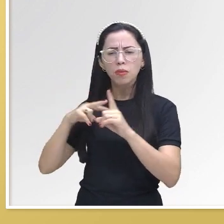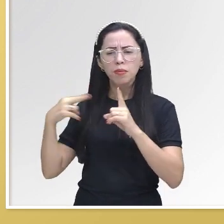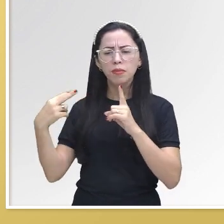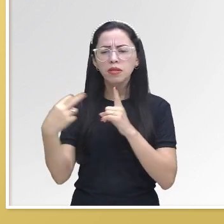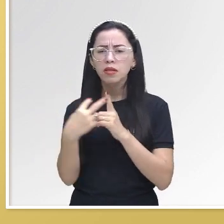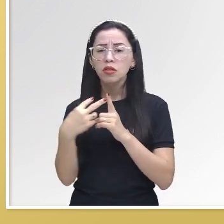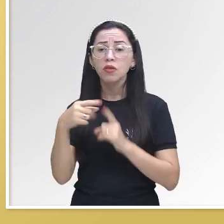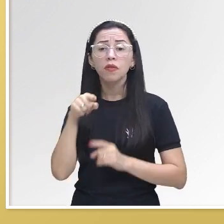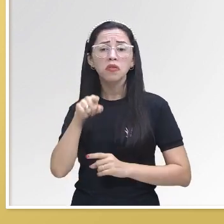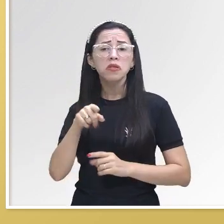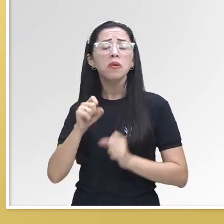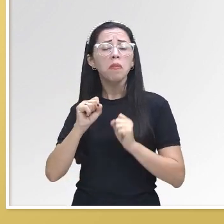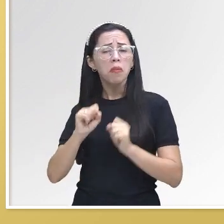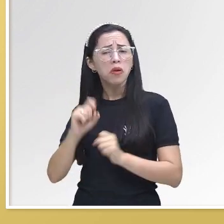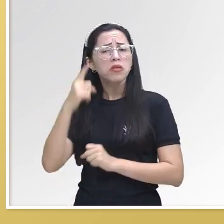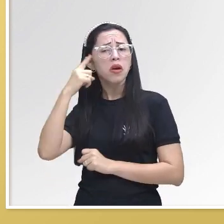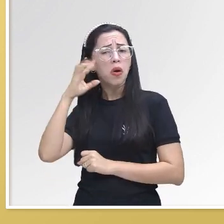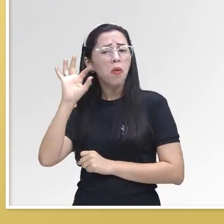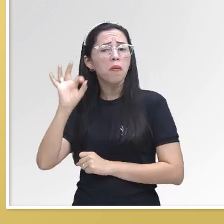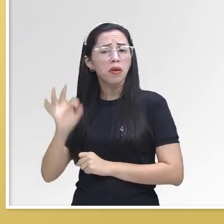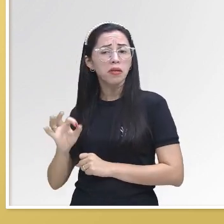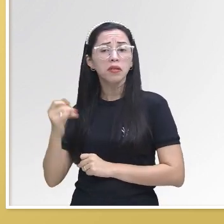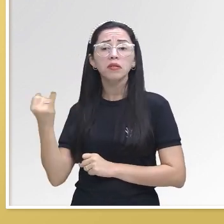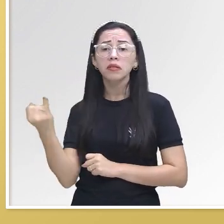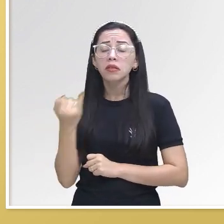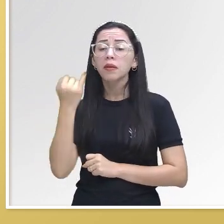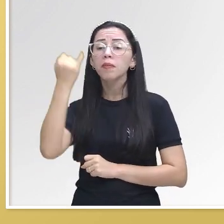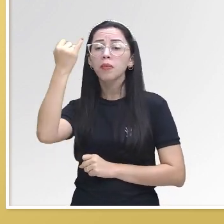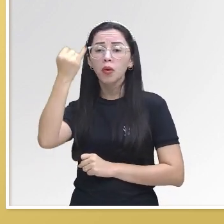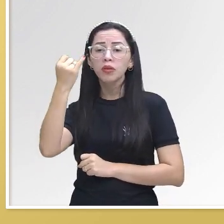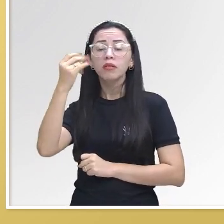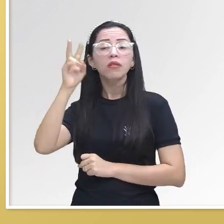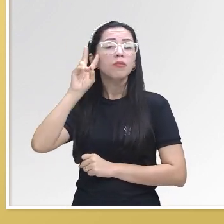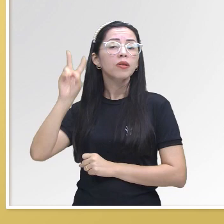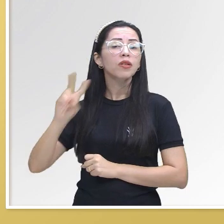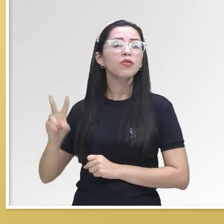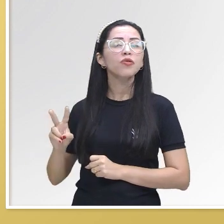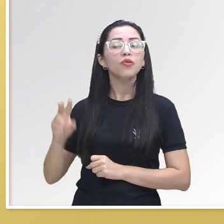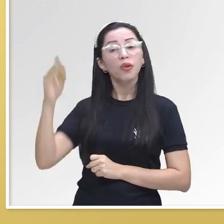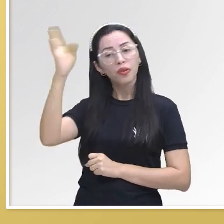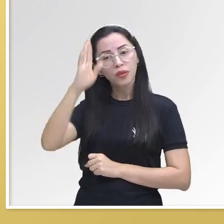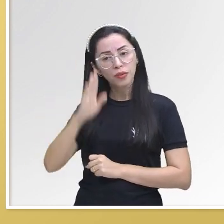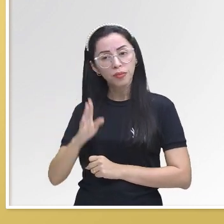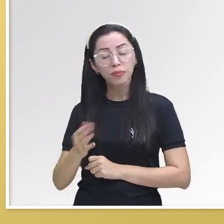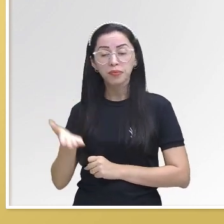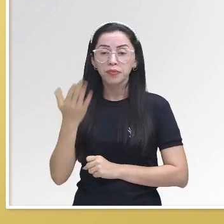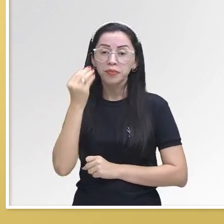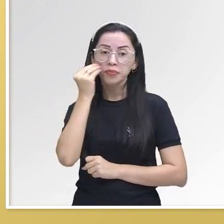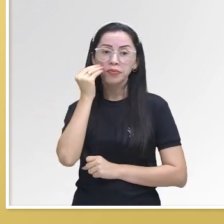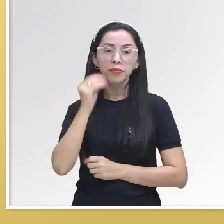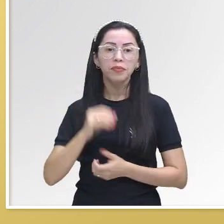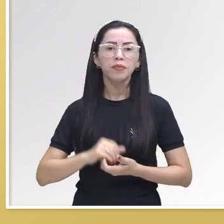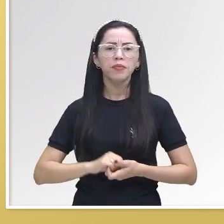possa compreender como eles são importantes para a história do nosso país. Vamos acompanhar?